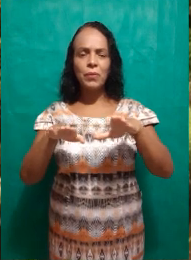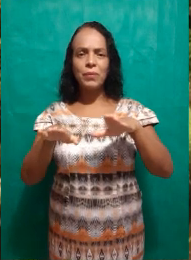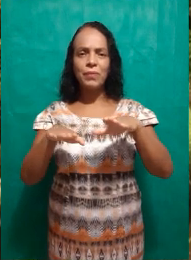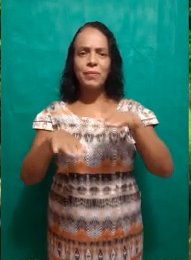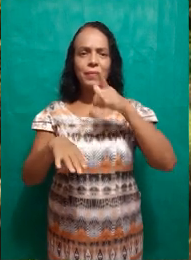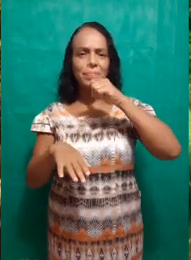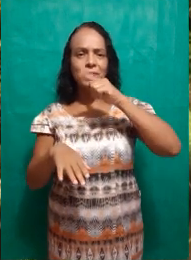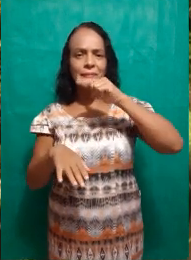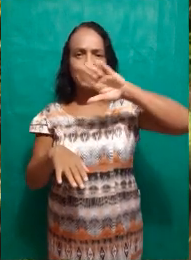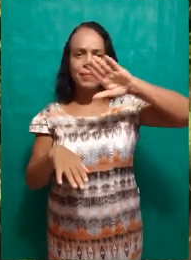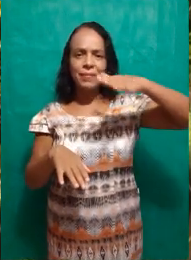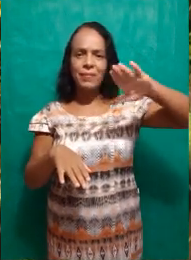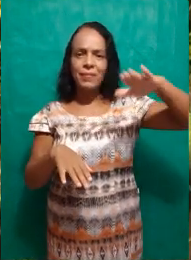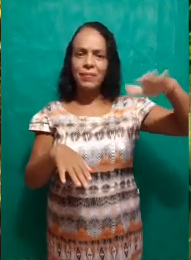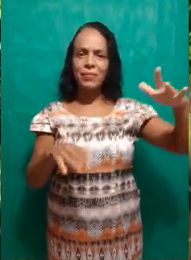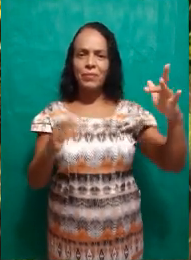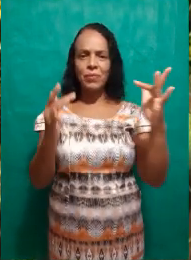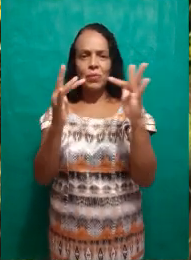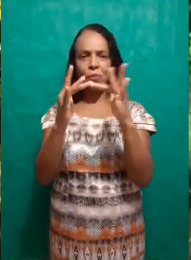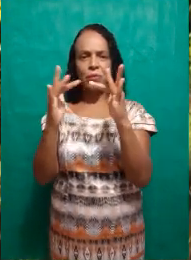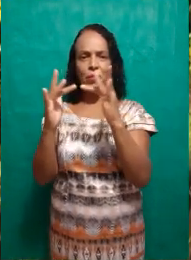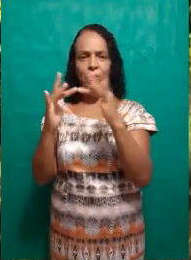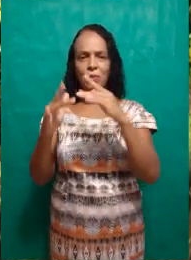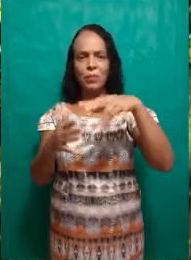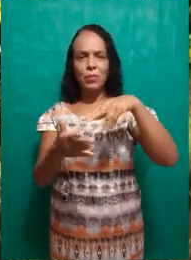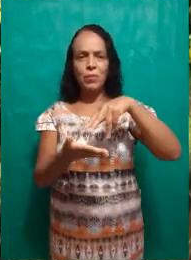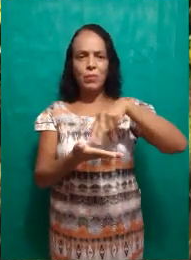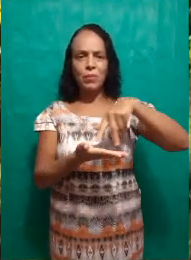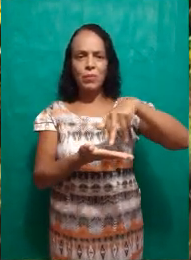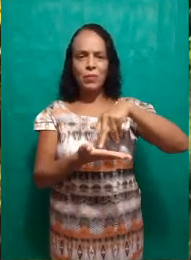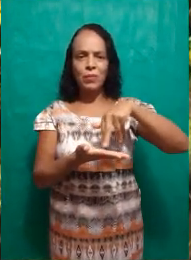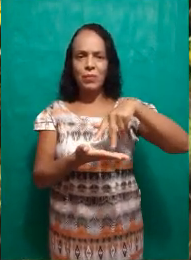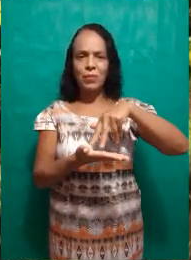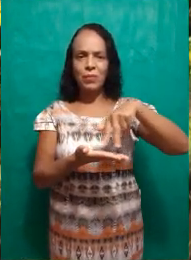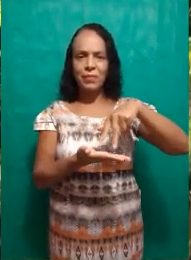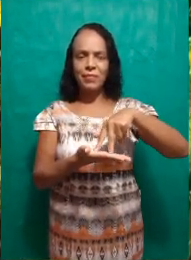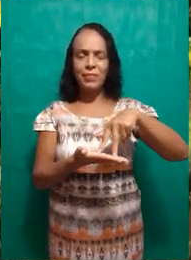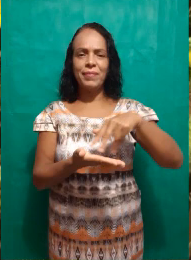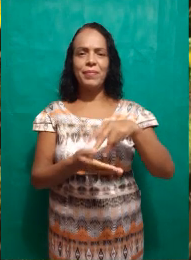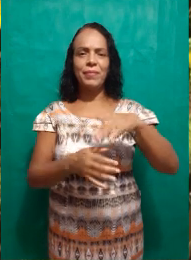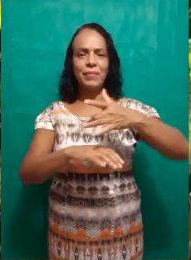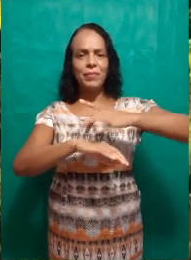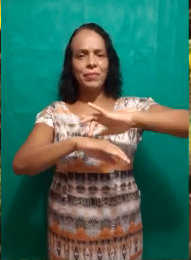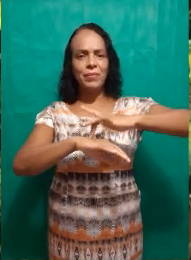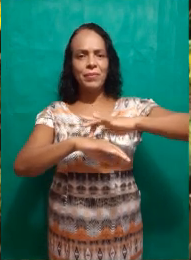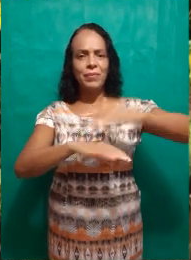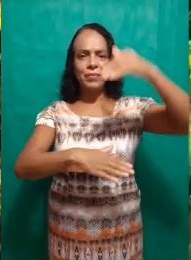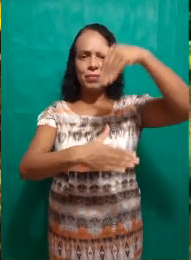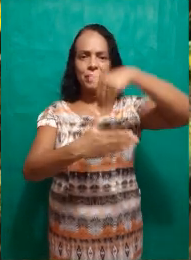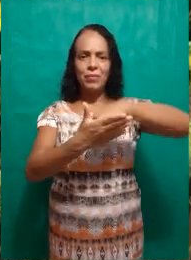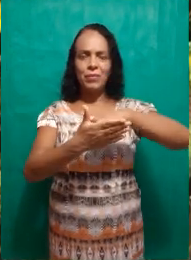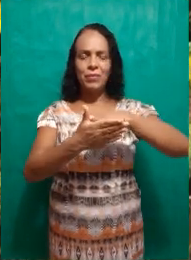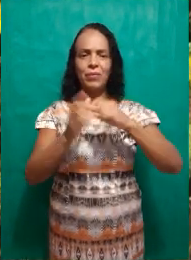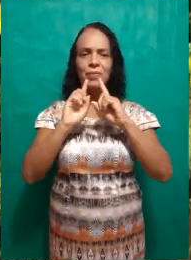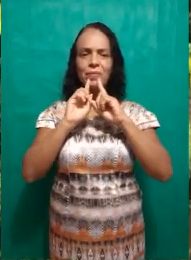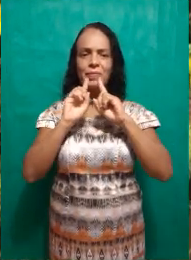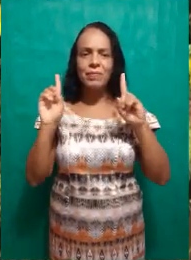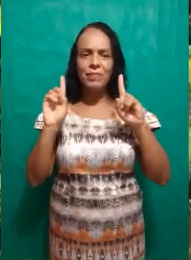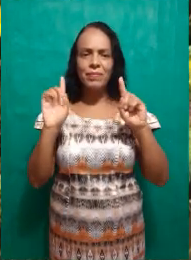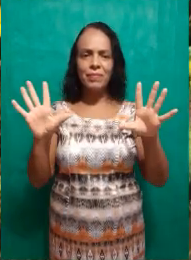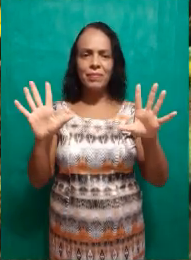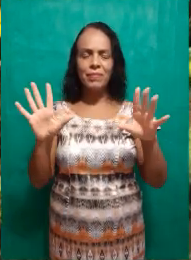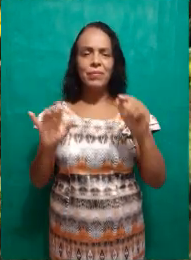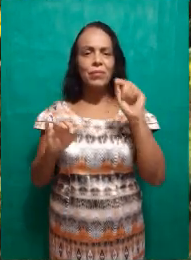movimentos dos oceanos. Isto é o que representa o